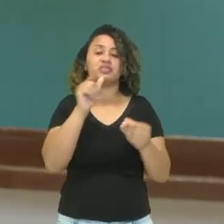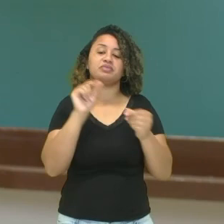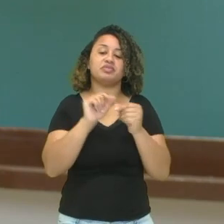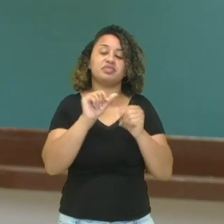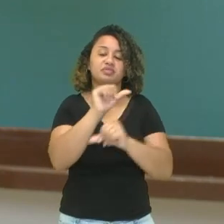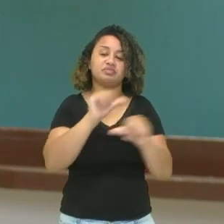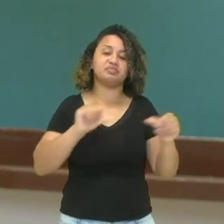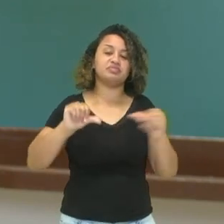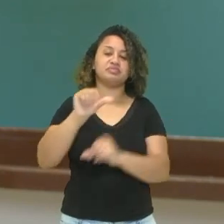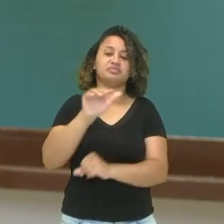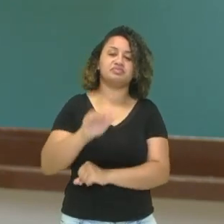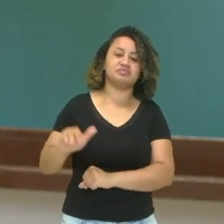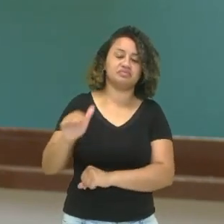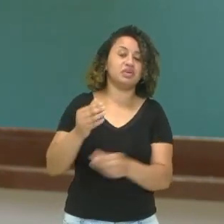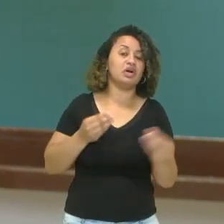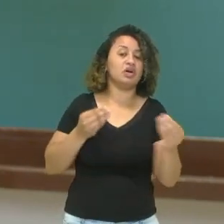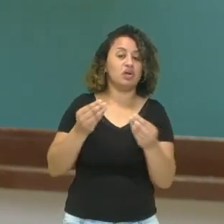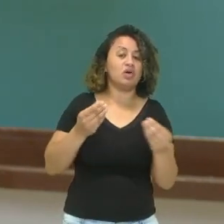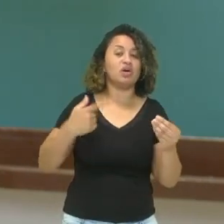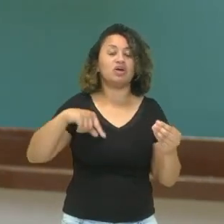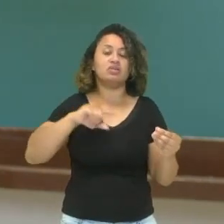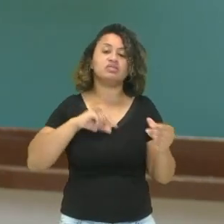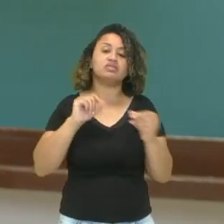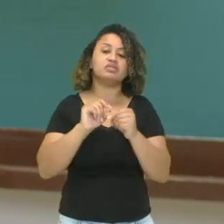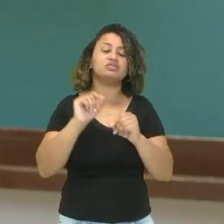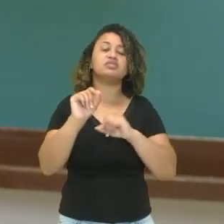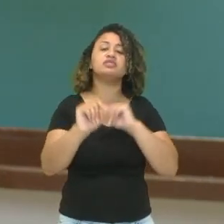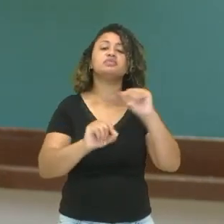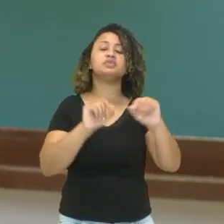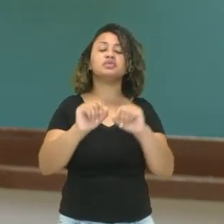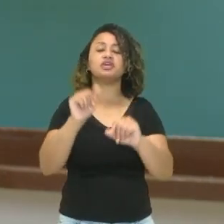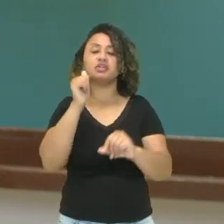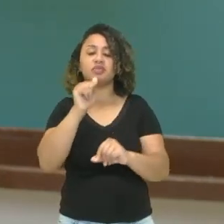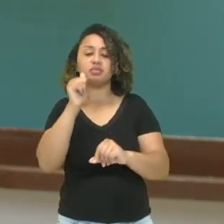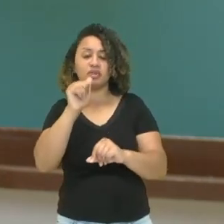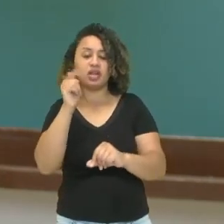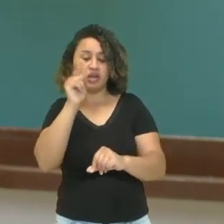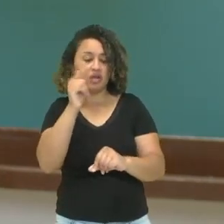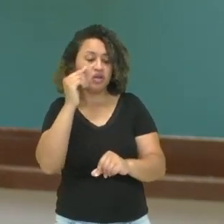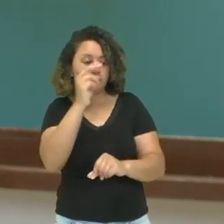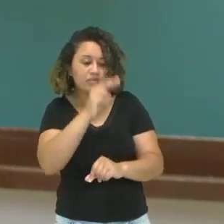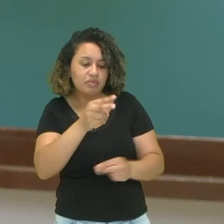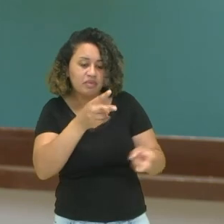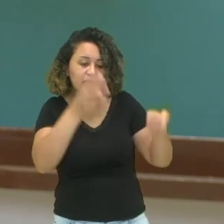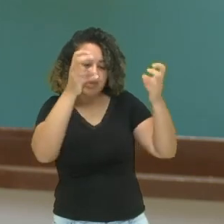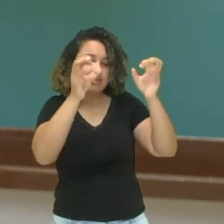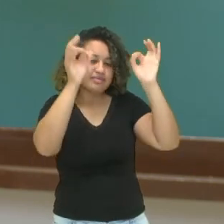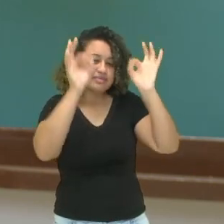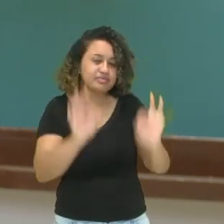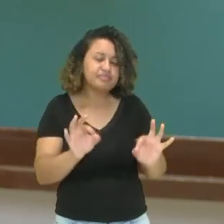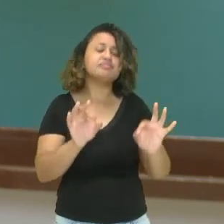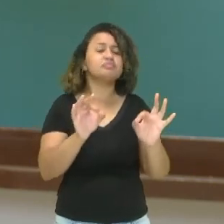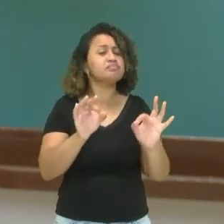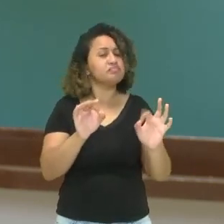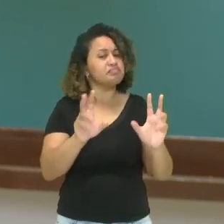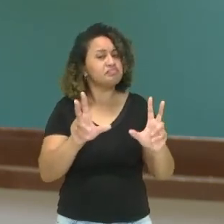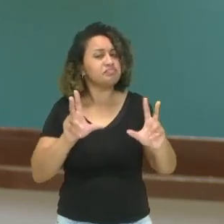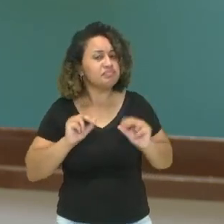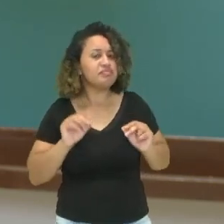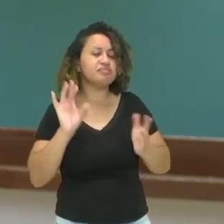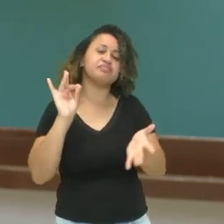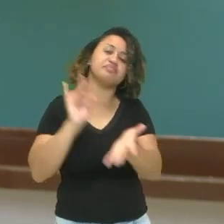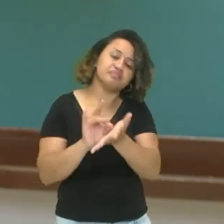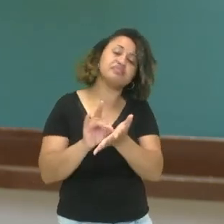isso? Como nós podemos fazer para a mulher ter o reconhecimento merecido, para que ela seja